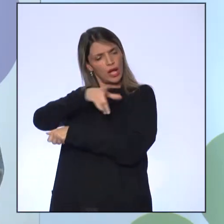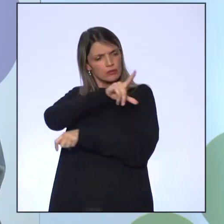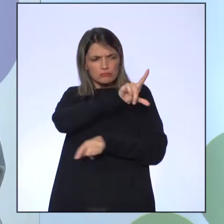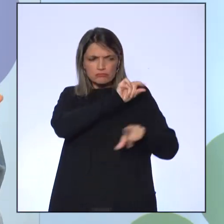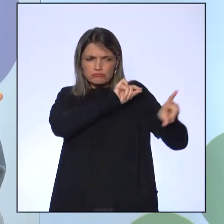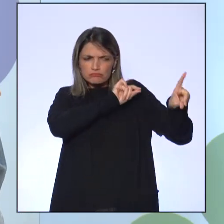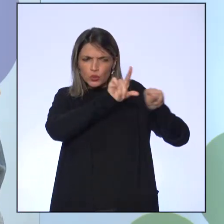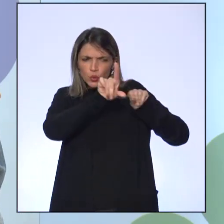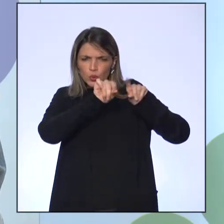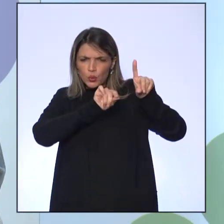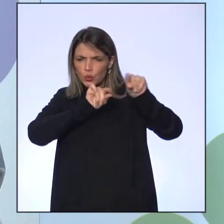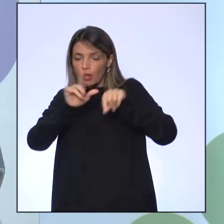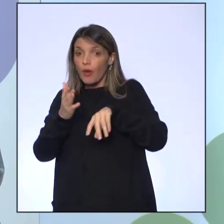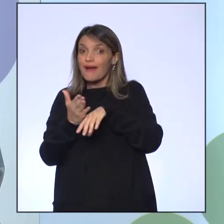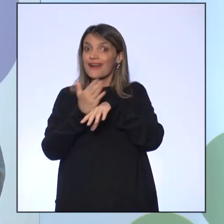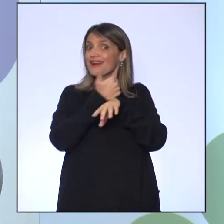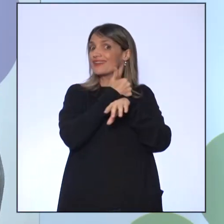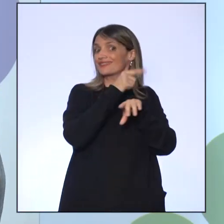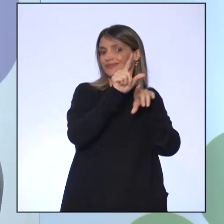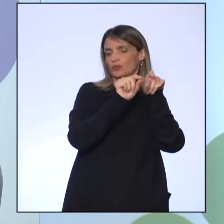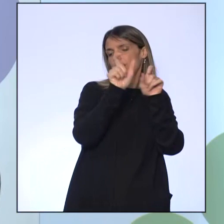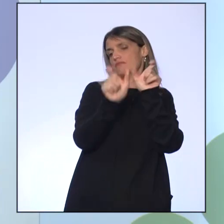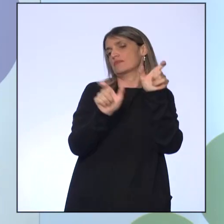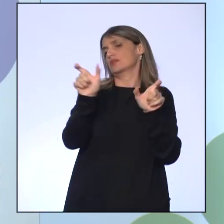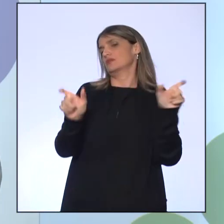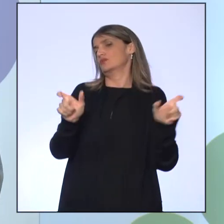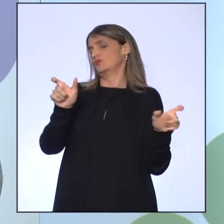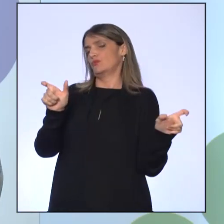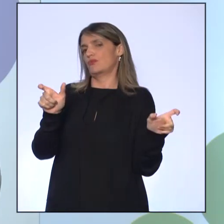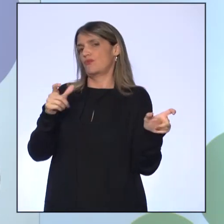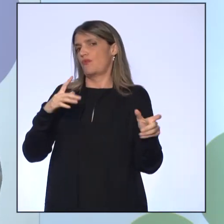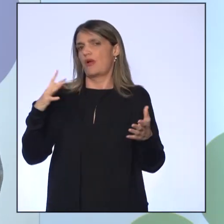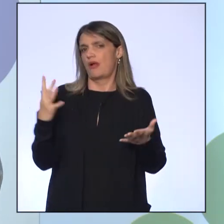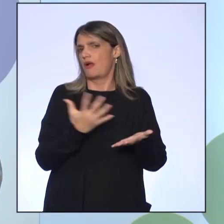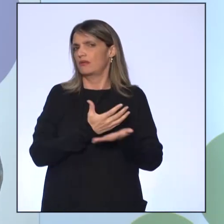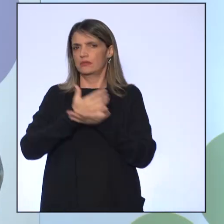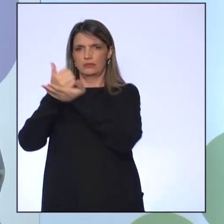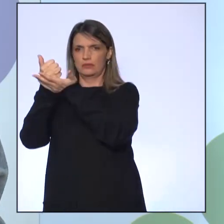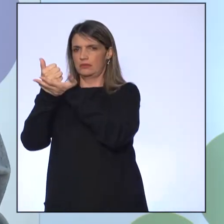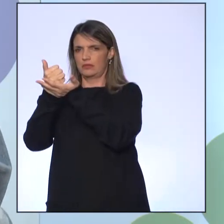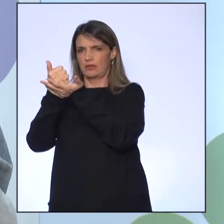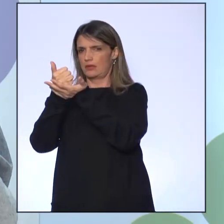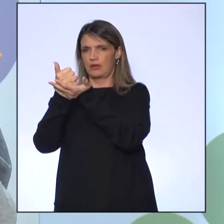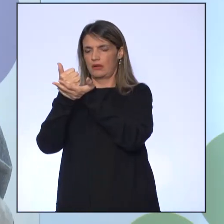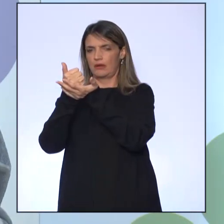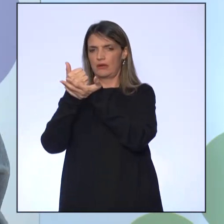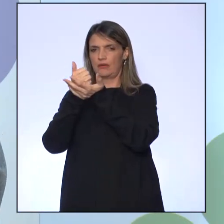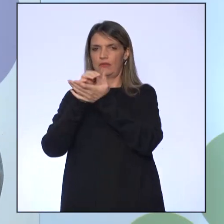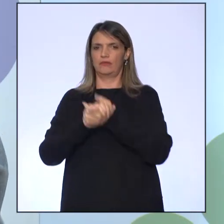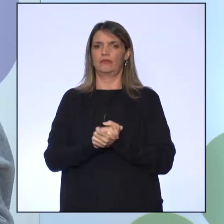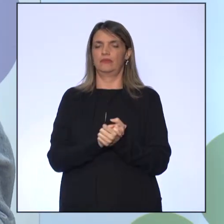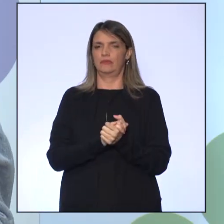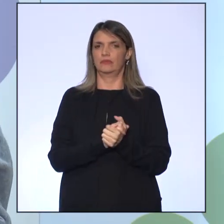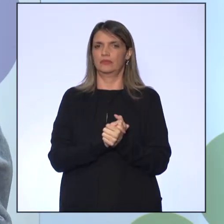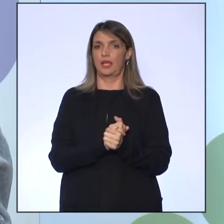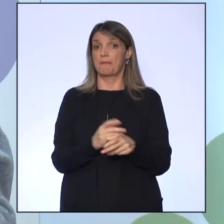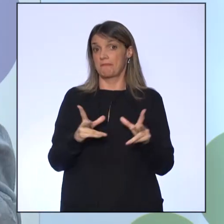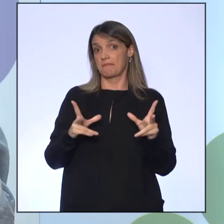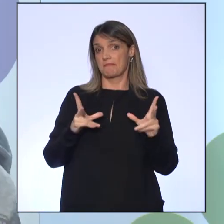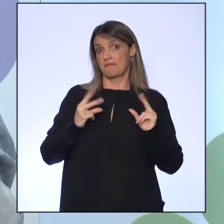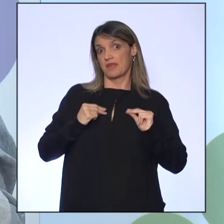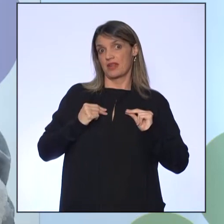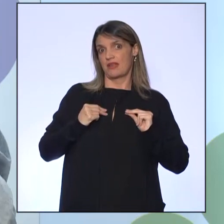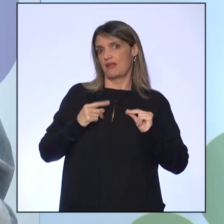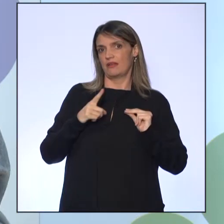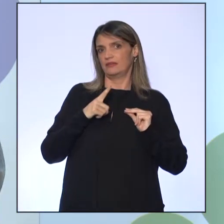escolhido previamente as pessoas que seriam merecedoras do salvamento da alma, né? E ter